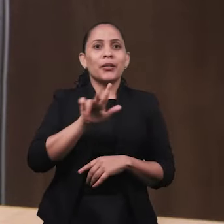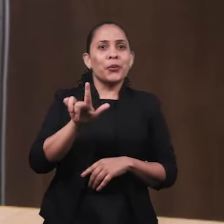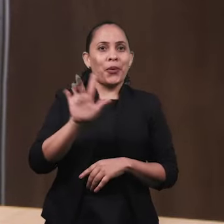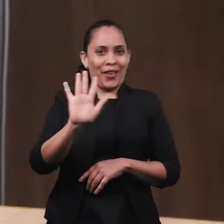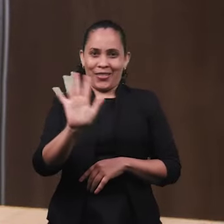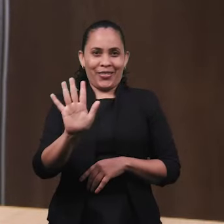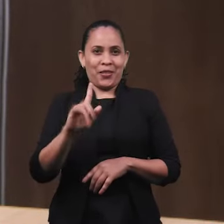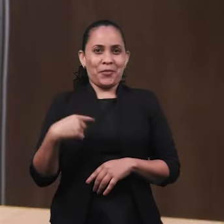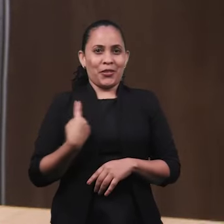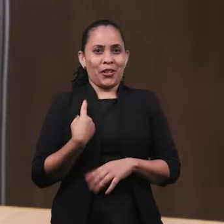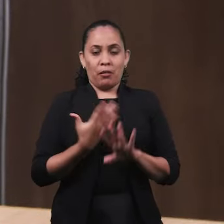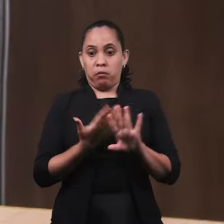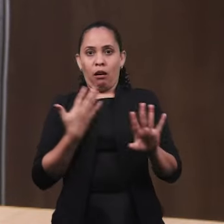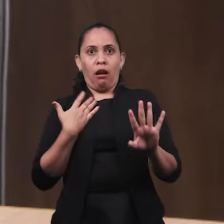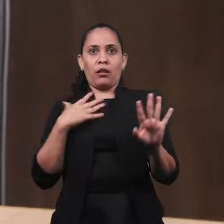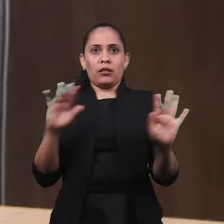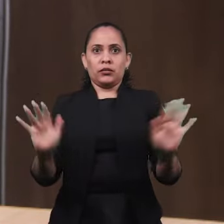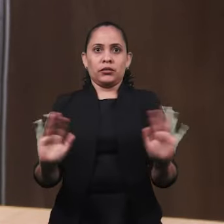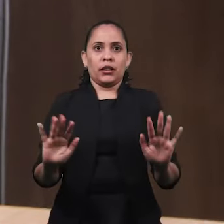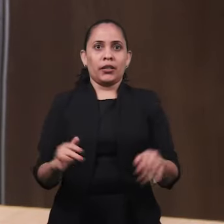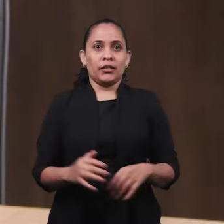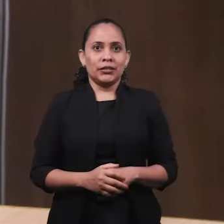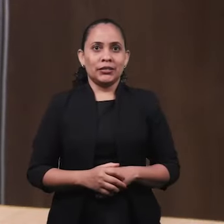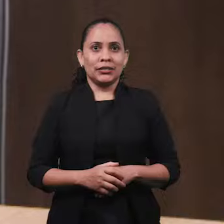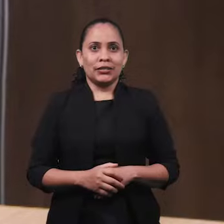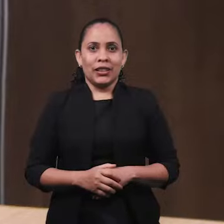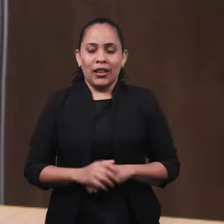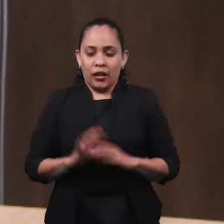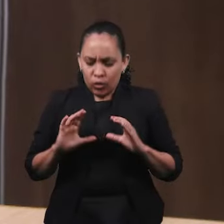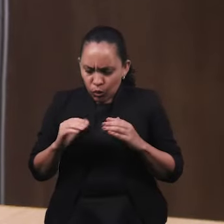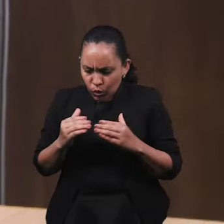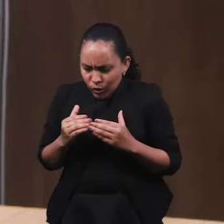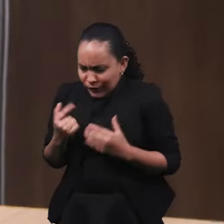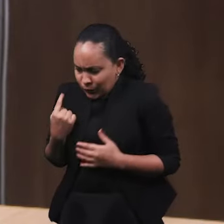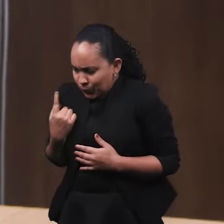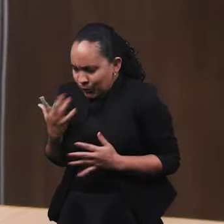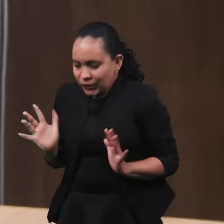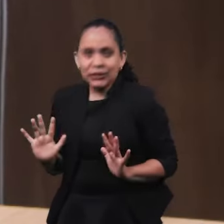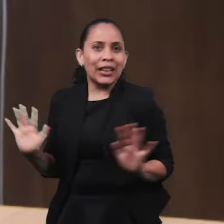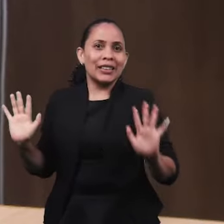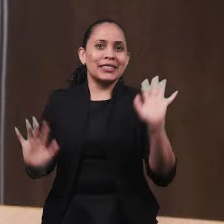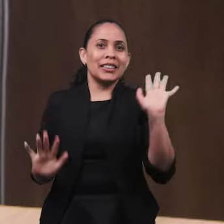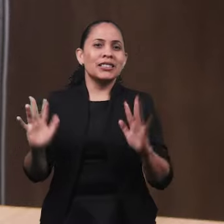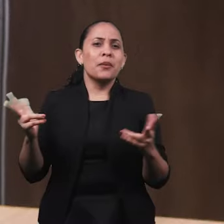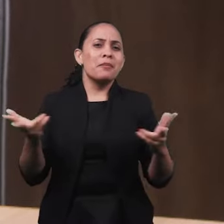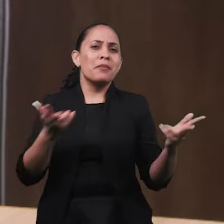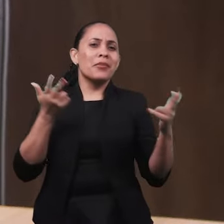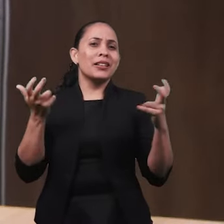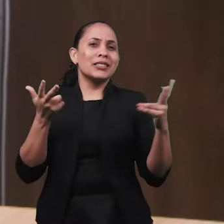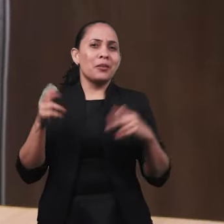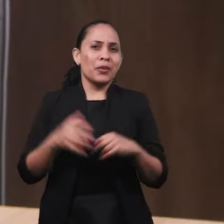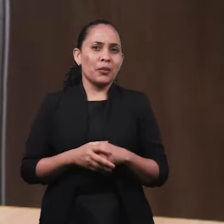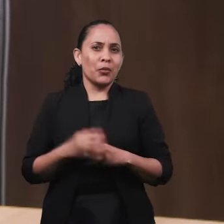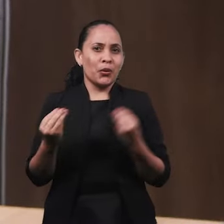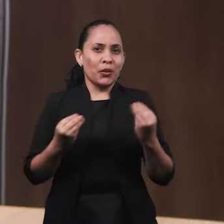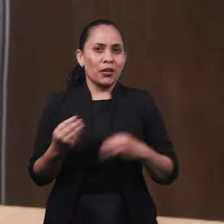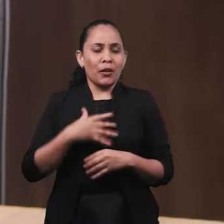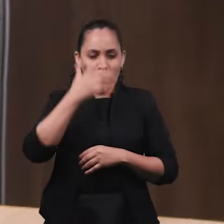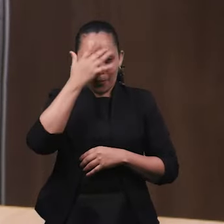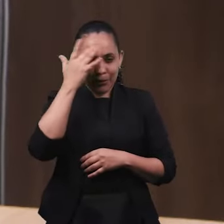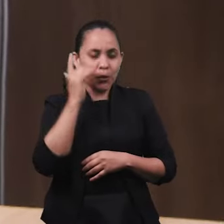é para ficarmos não, né? Não é para ficar aquela, tipo uma ilha ali só, como a gente verifica às vezes quando chega